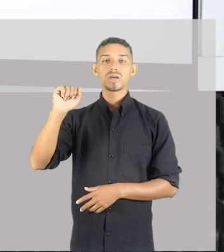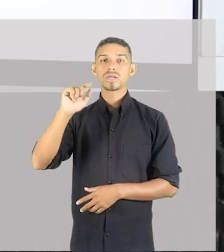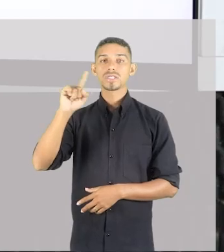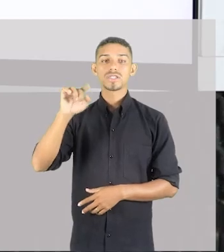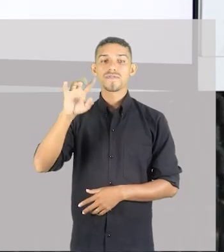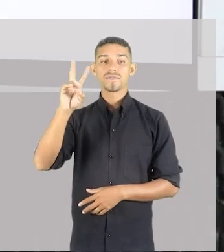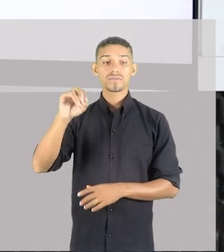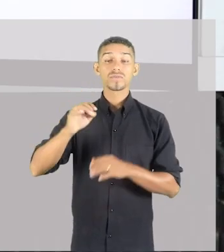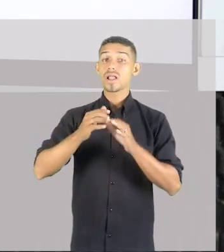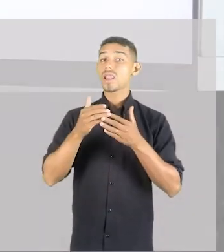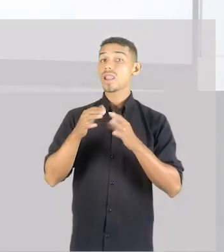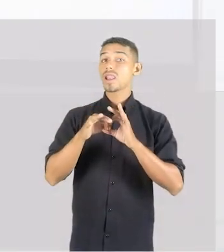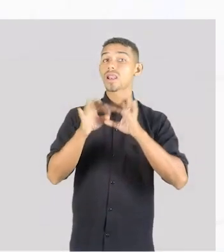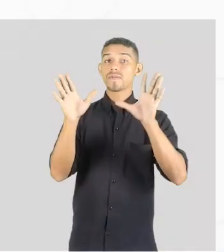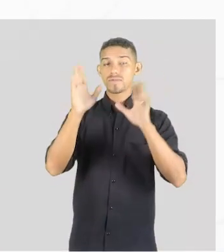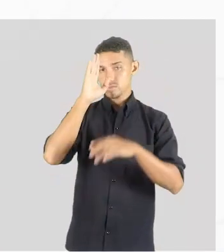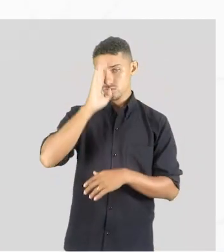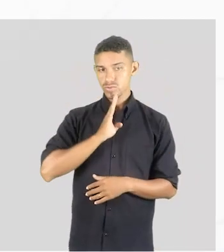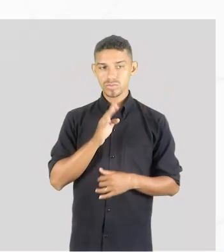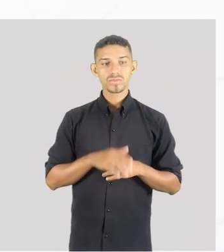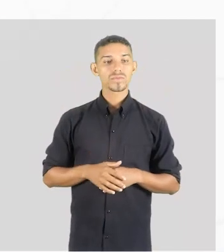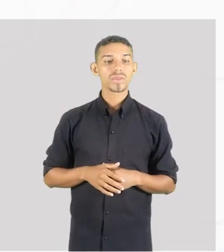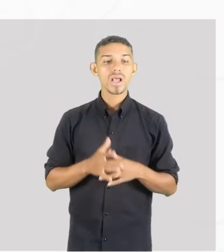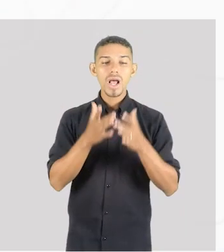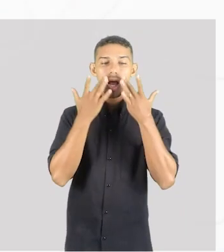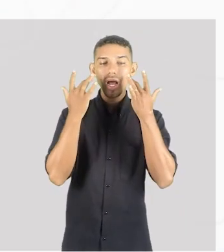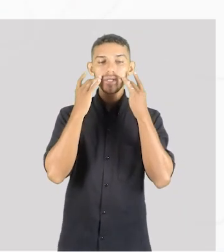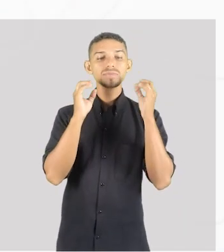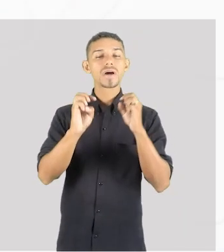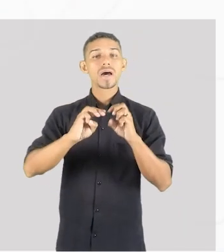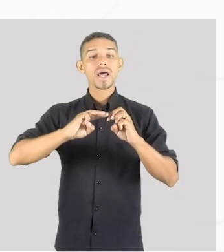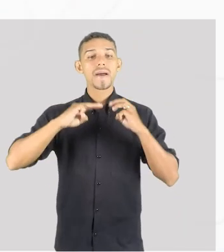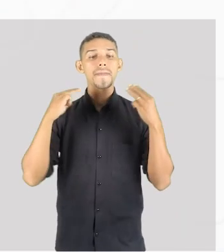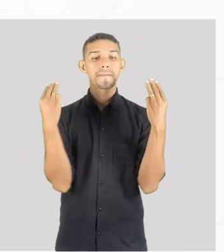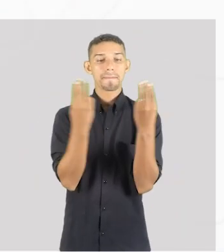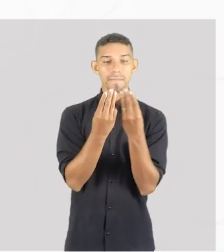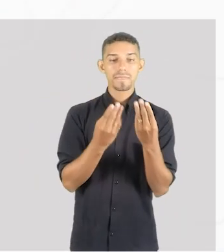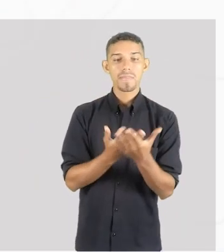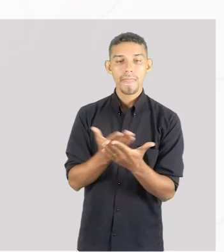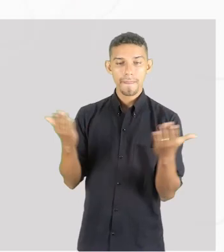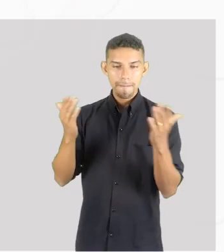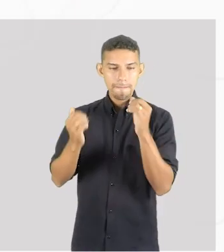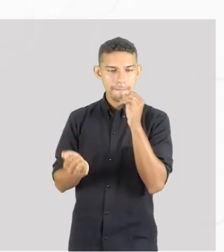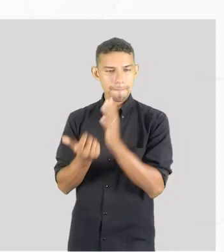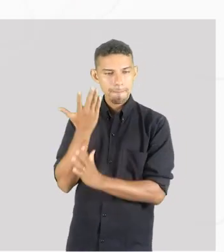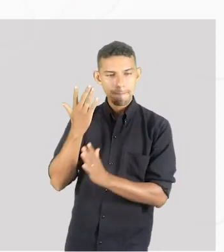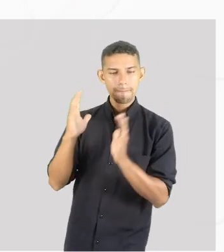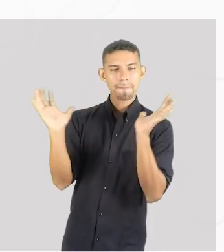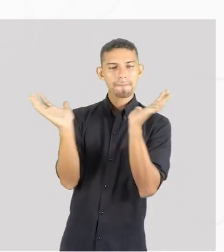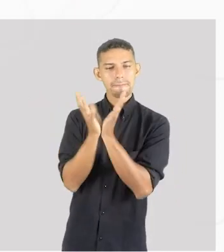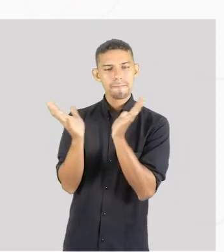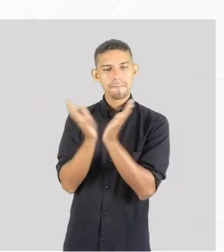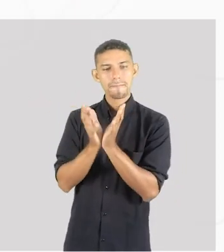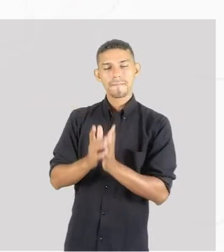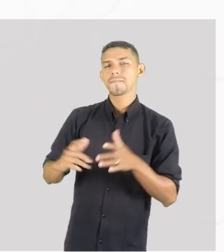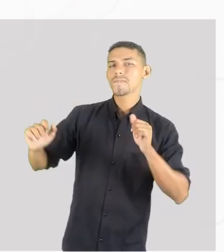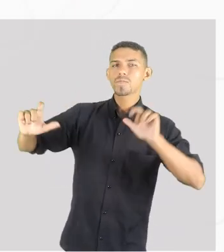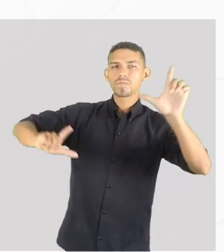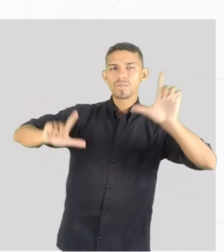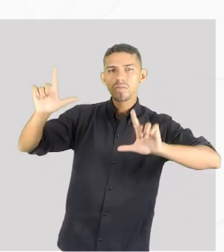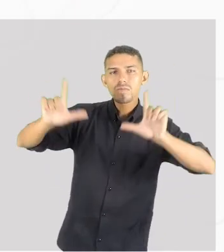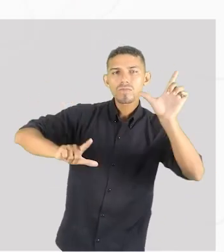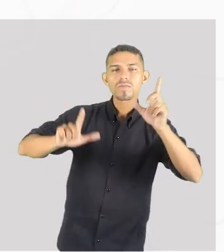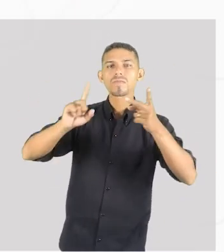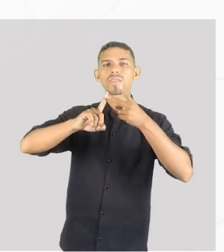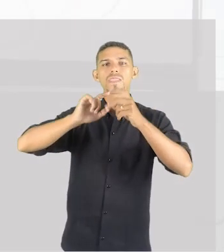desculpa? Arte para as massas. Ela é produzida pela classe dominante. É o que vocês consomem na TV,